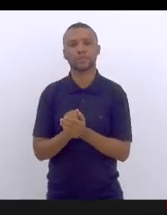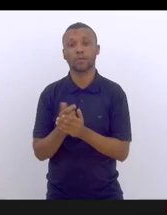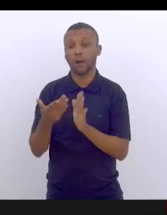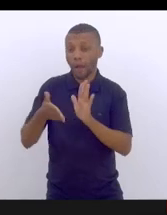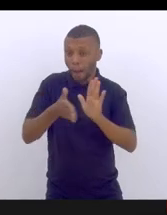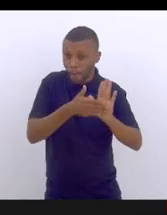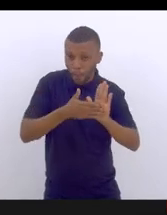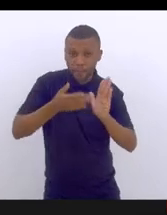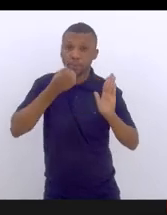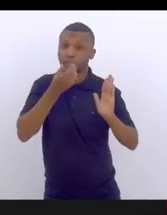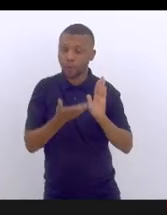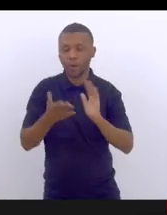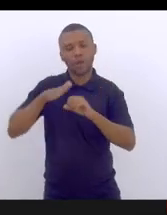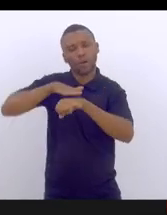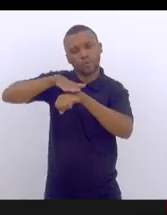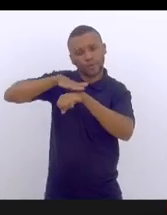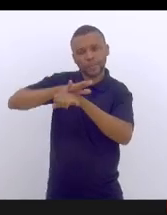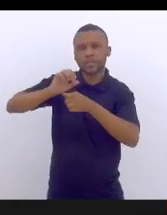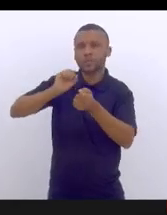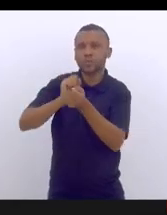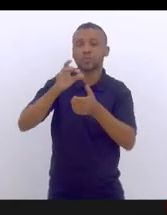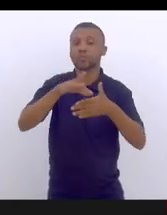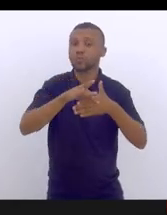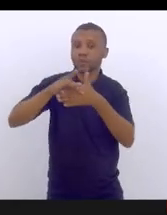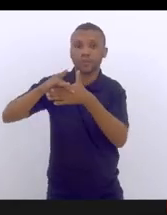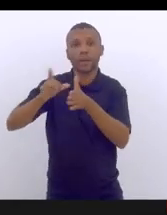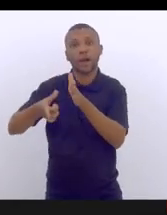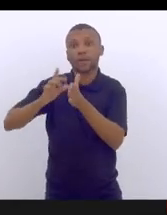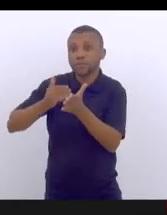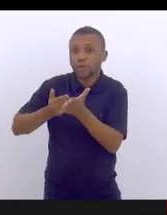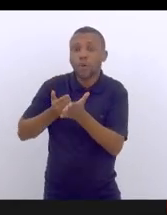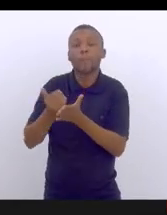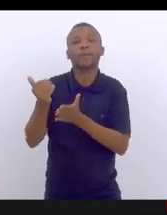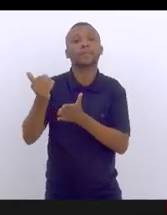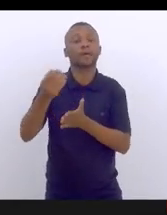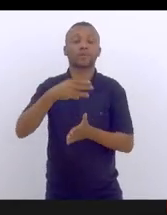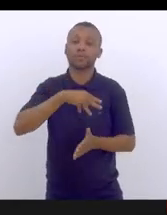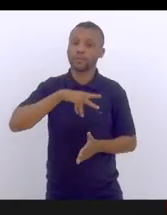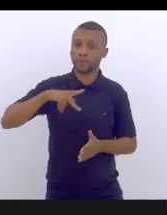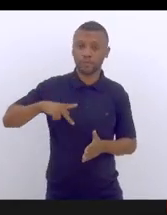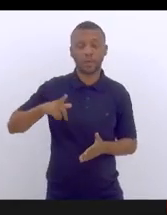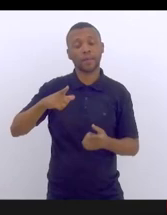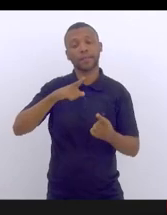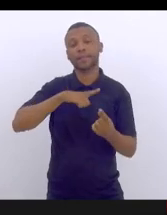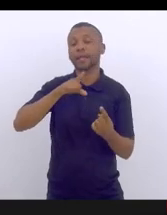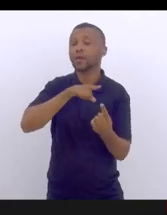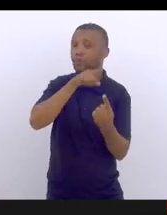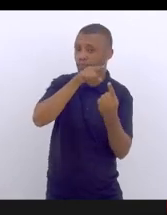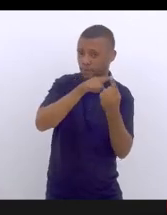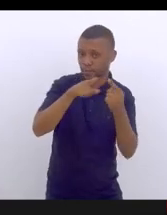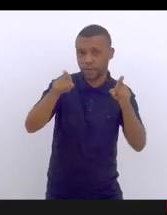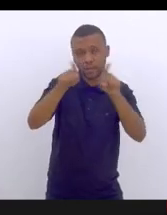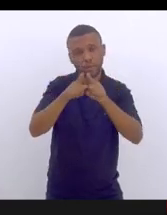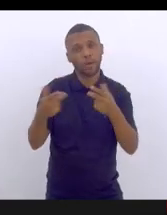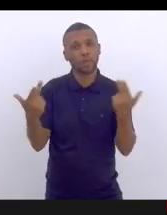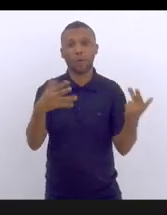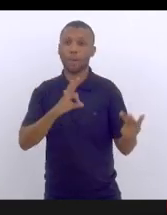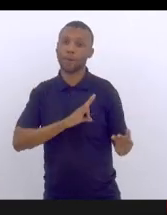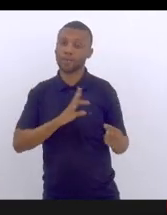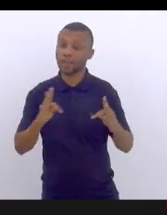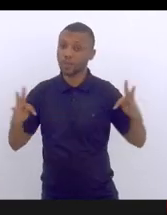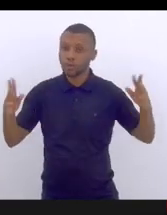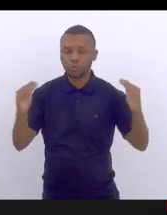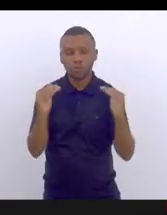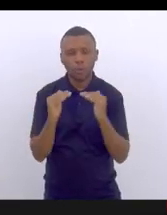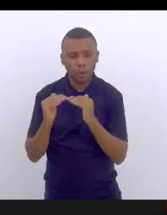alguns líderes antes de iniciar a audiência, né, que o Ministério Público tem essa intenção, a Polícia Militar também, e se está todo mundo de acordo, acho